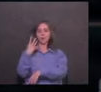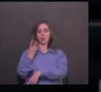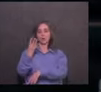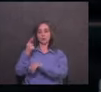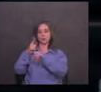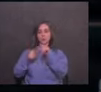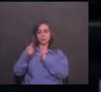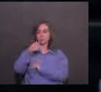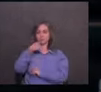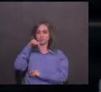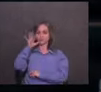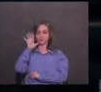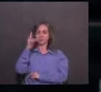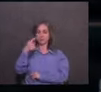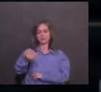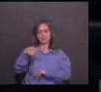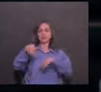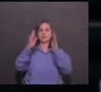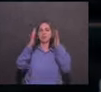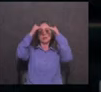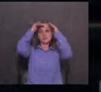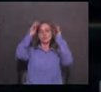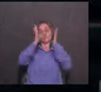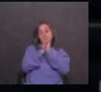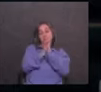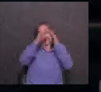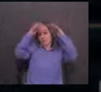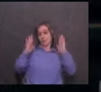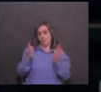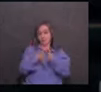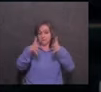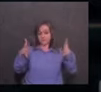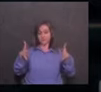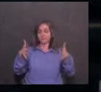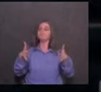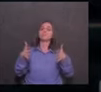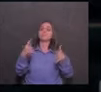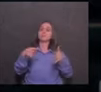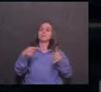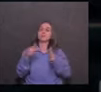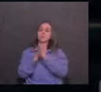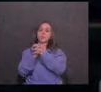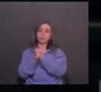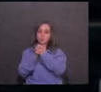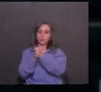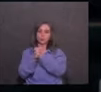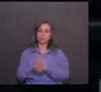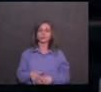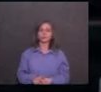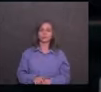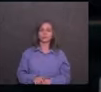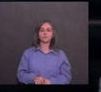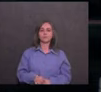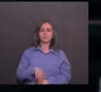pelo Padre Filipe Lopes. E às 5h30, a adoração eucarística com laudes do